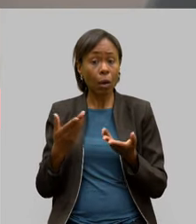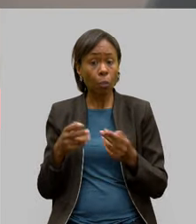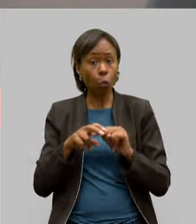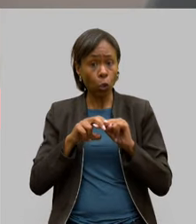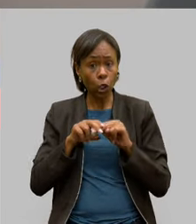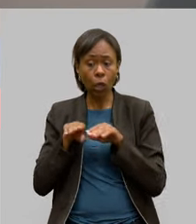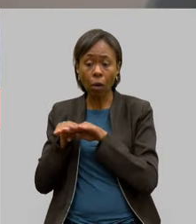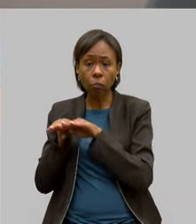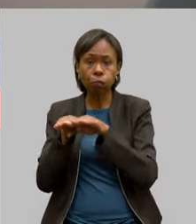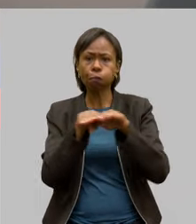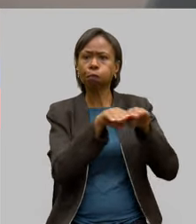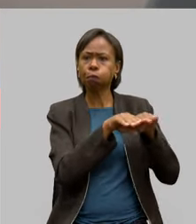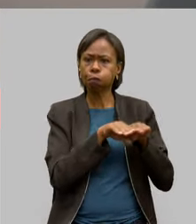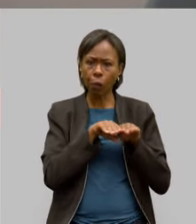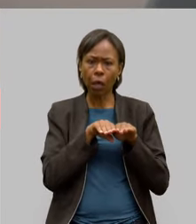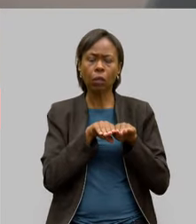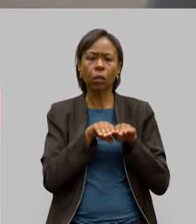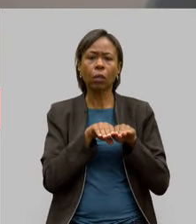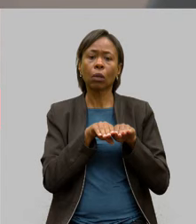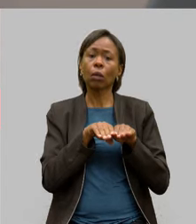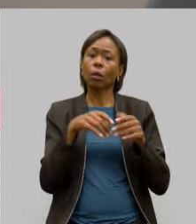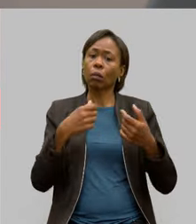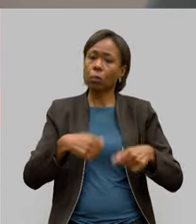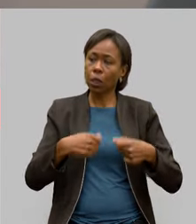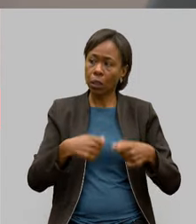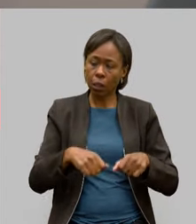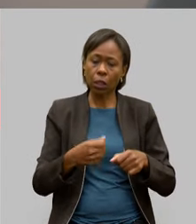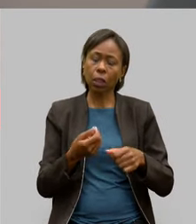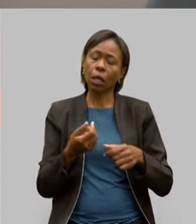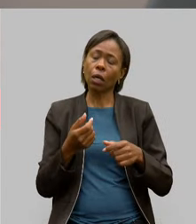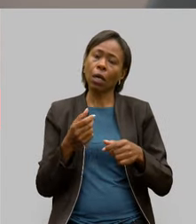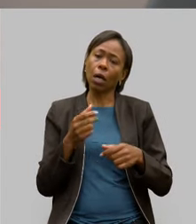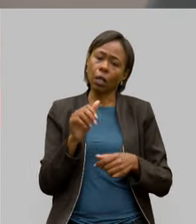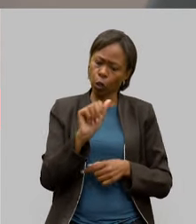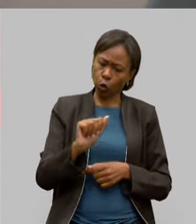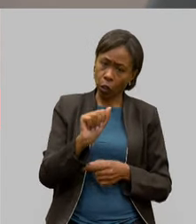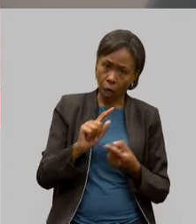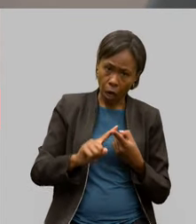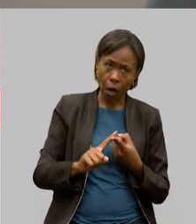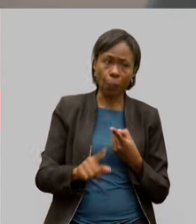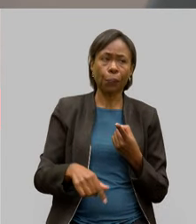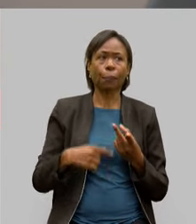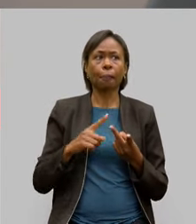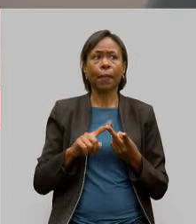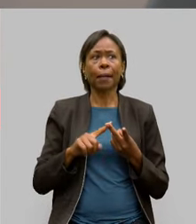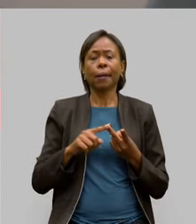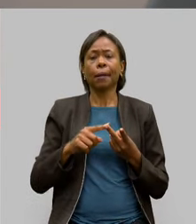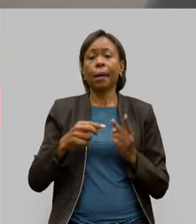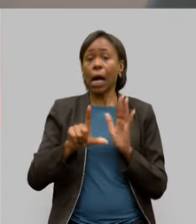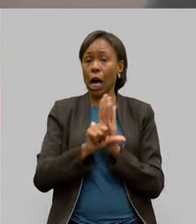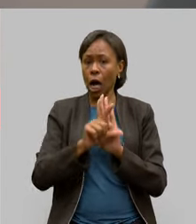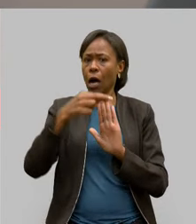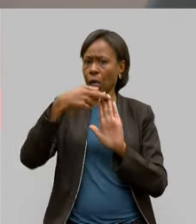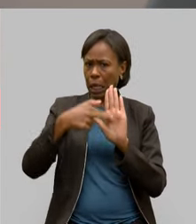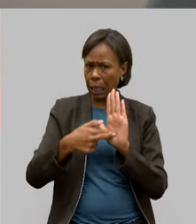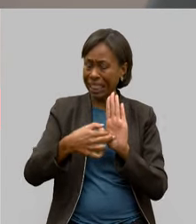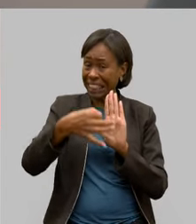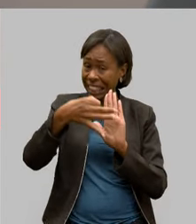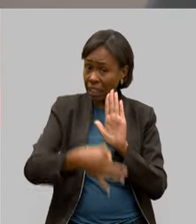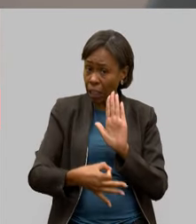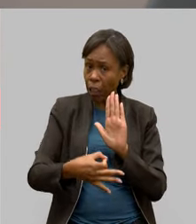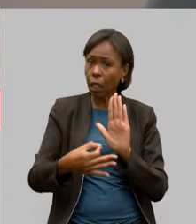passar não só pelo fortalecimento das associações pelo pela regulamentação justa do uso